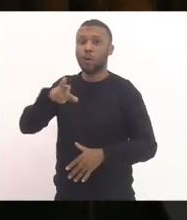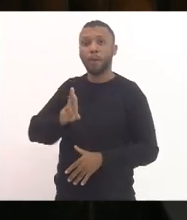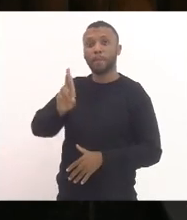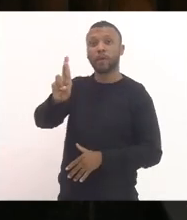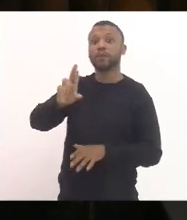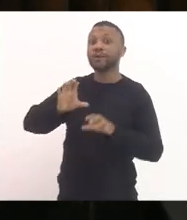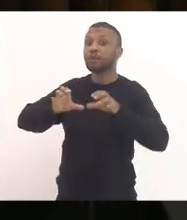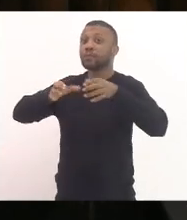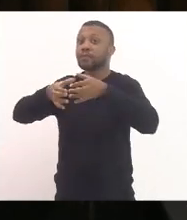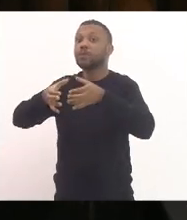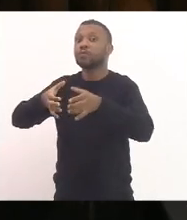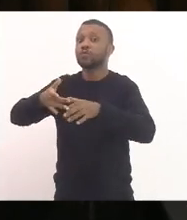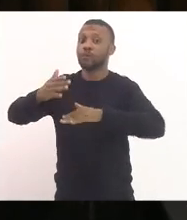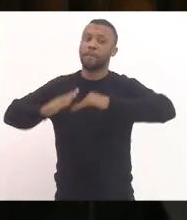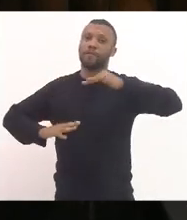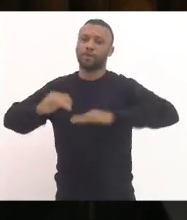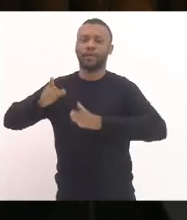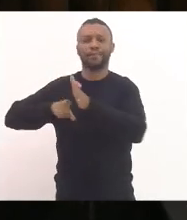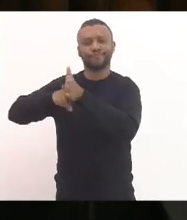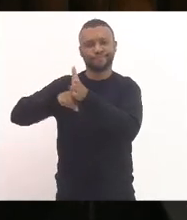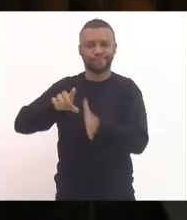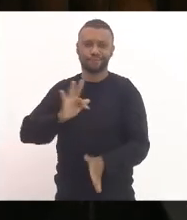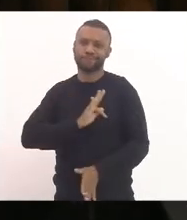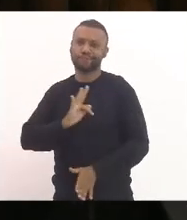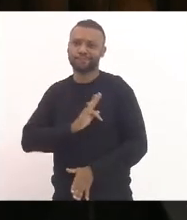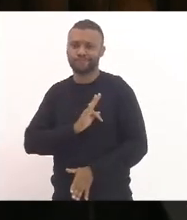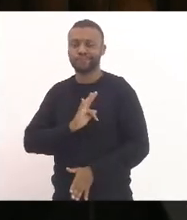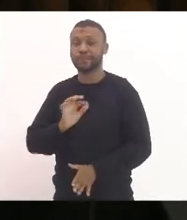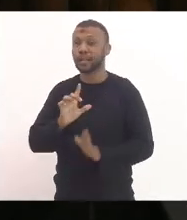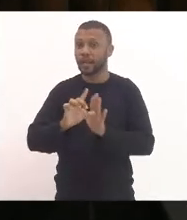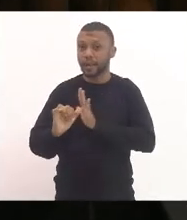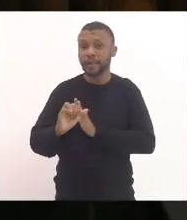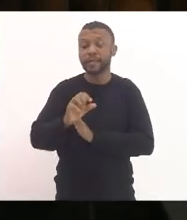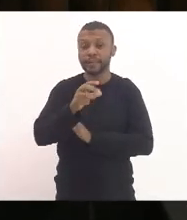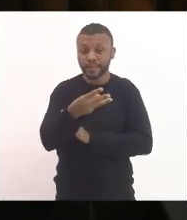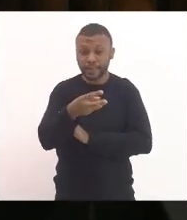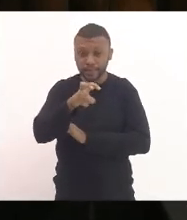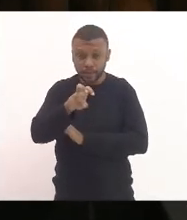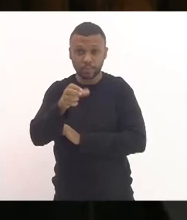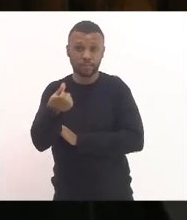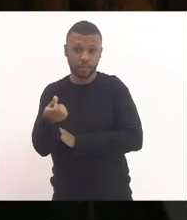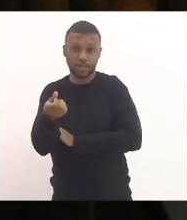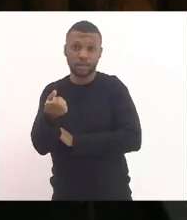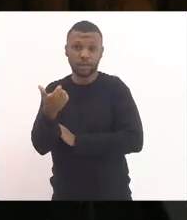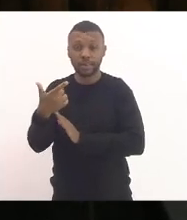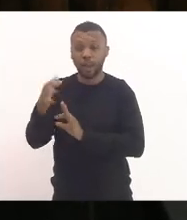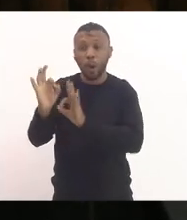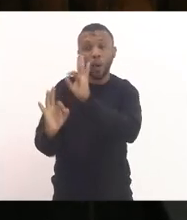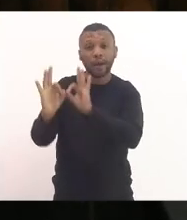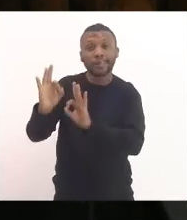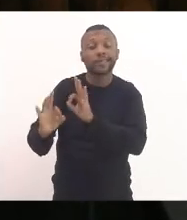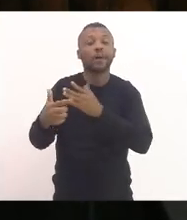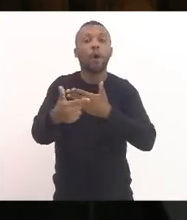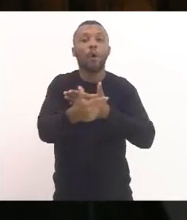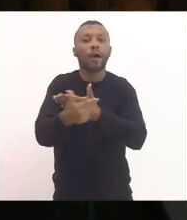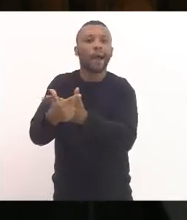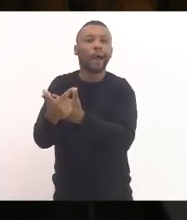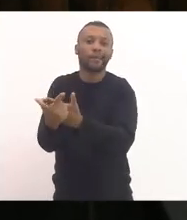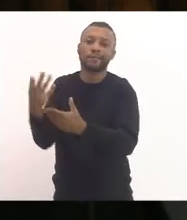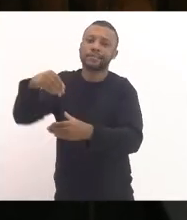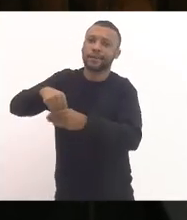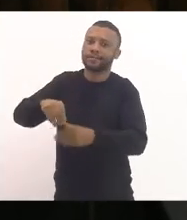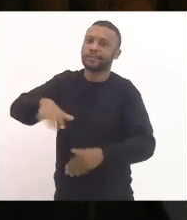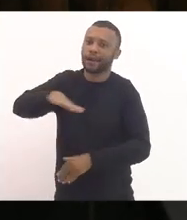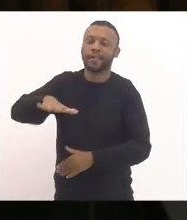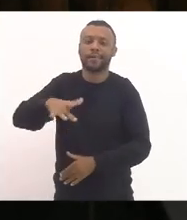do grupo 3 da letra e586 só falando ele dos agentes e o polícia Estadual eu sei que tem demandas